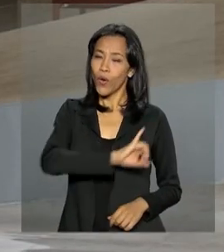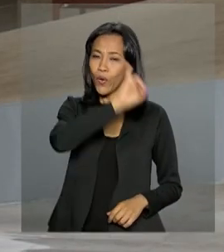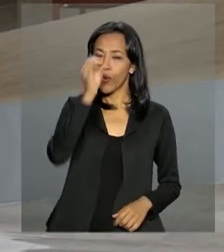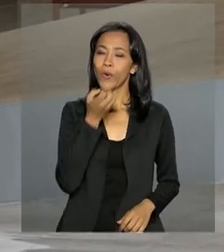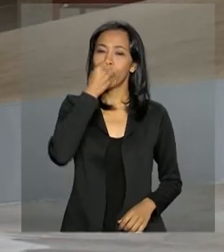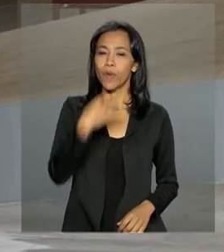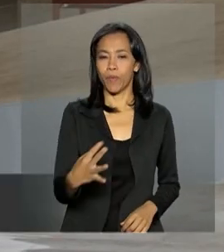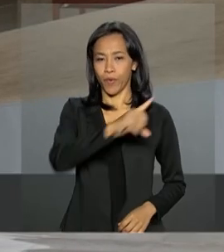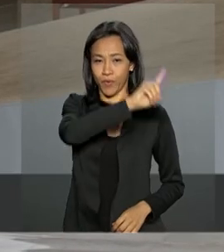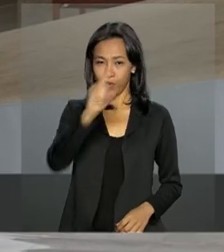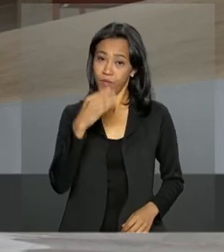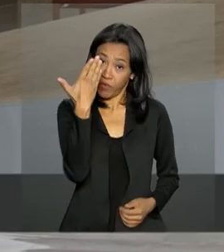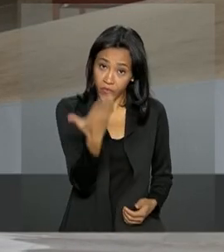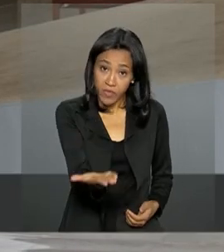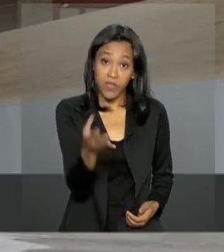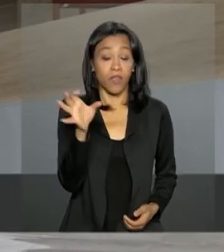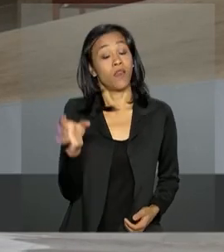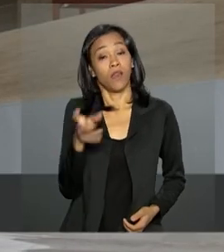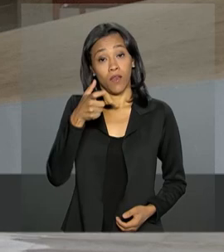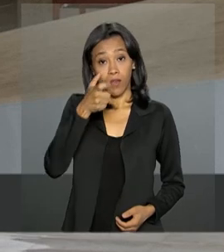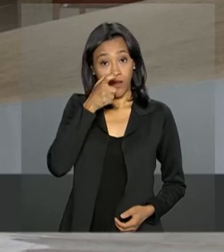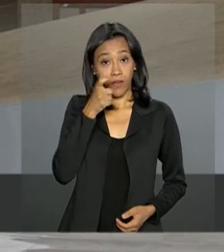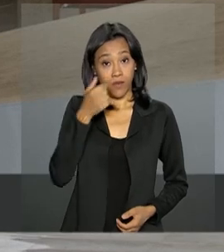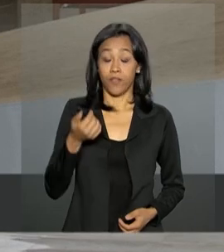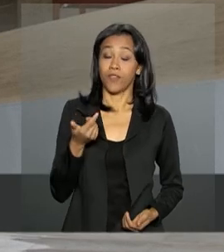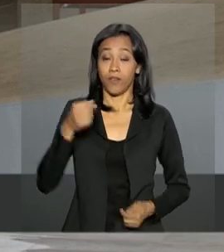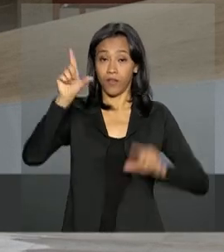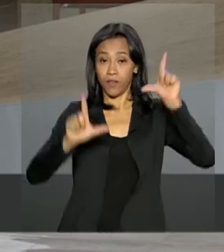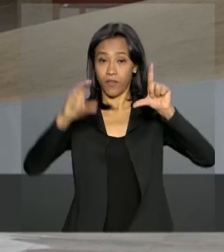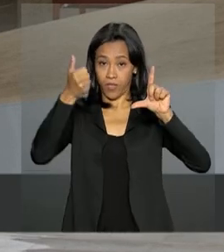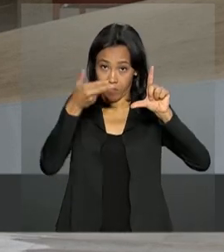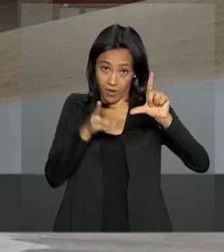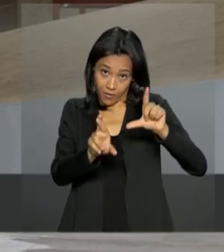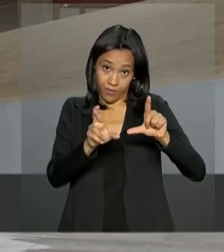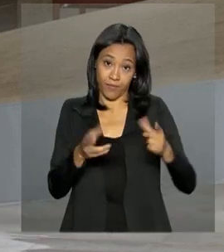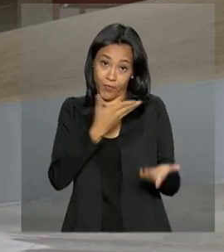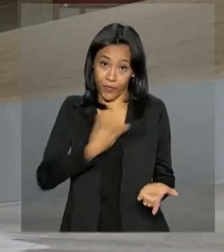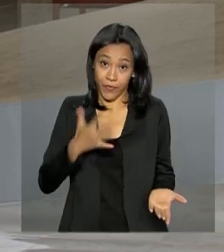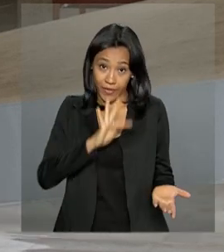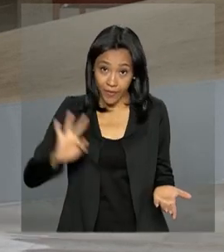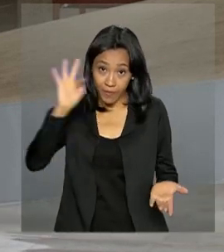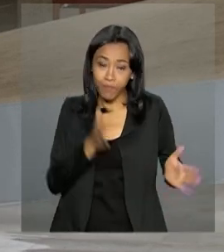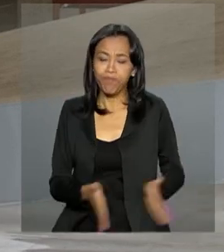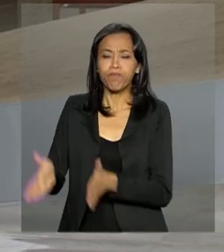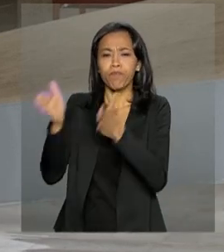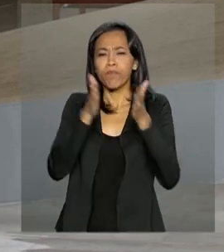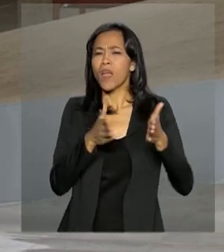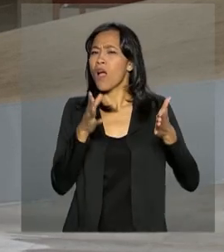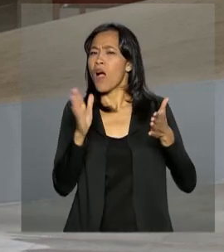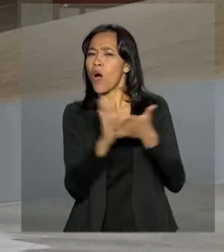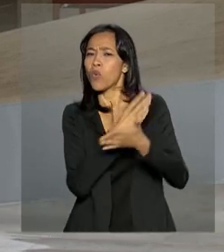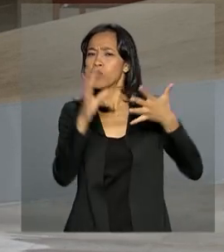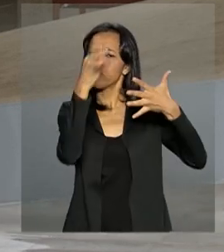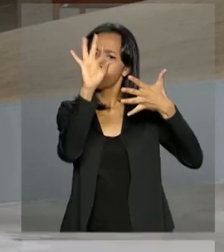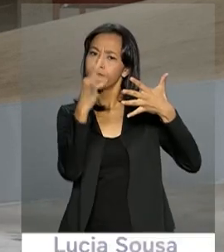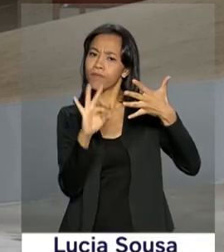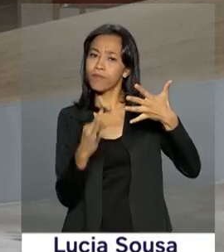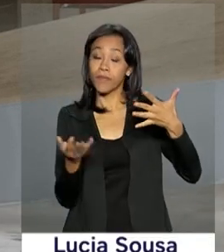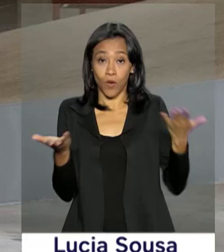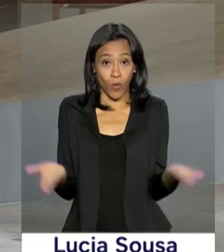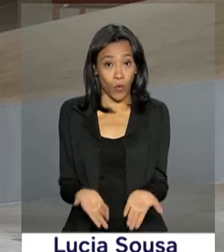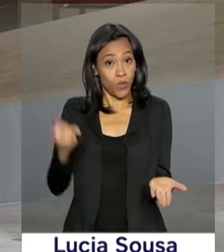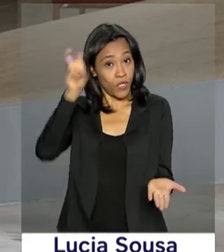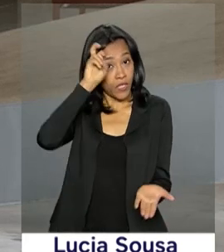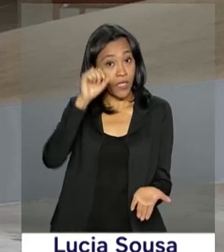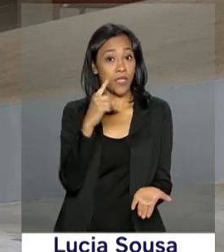Olá, bom dia para você que acompanha a NBR, a TV do Governo Federal. Vamos a alguns destaques desta quinta-feira,